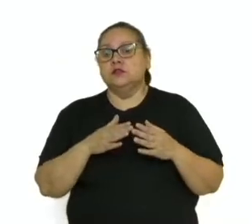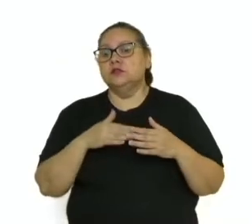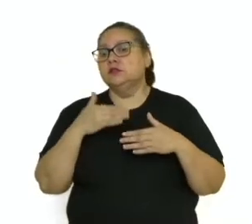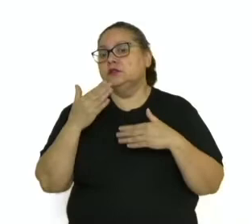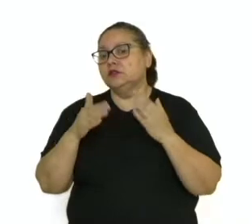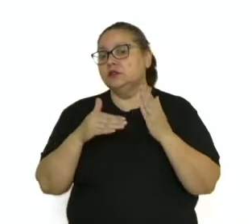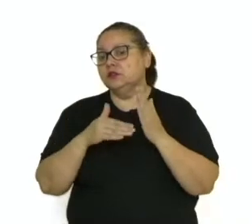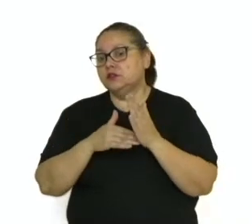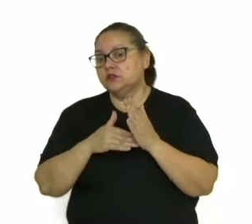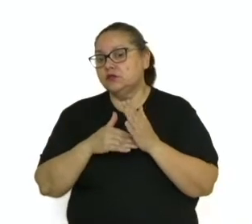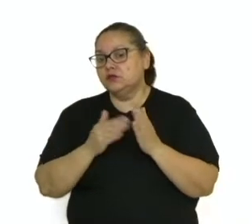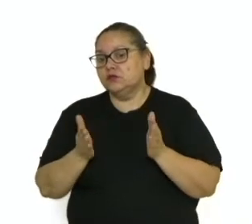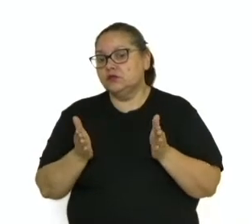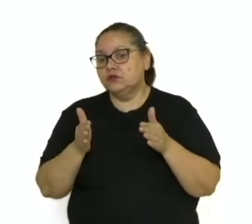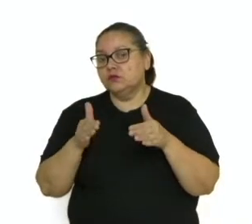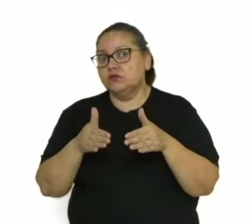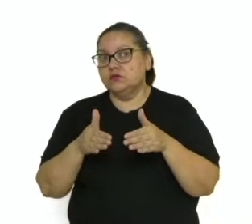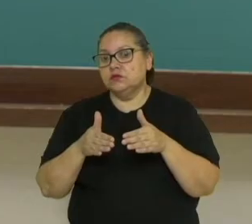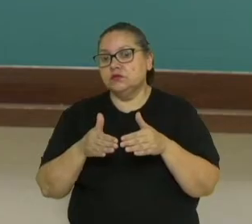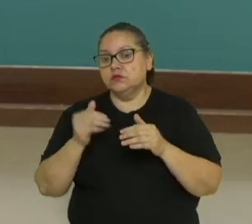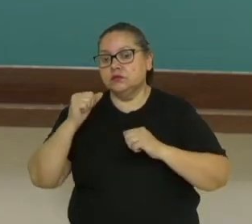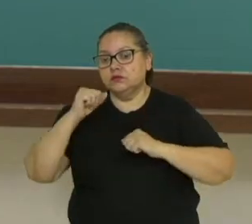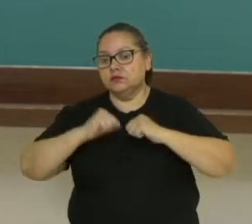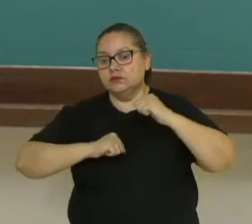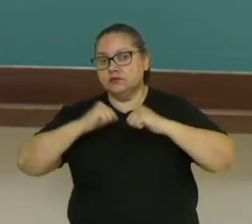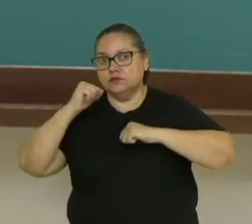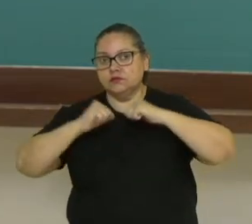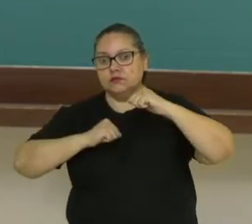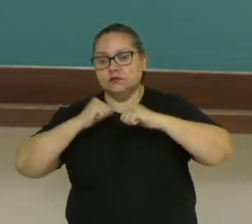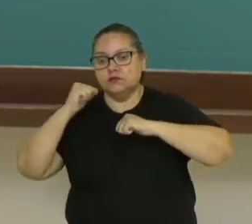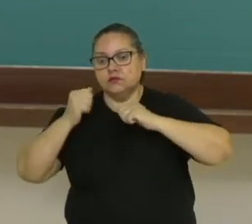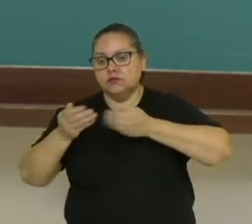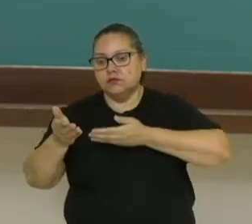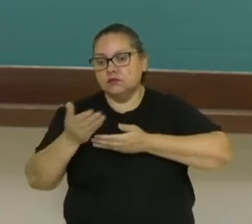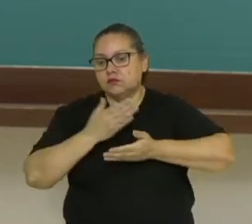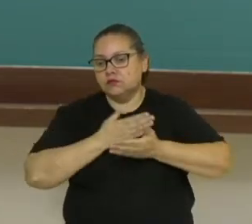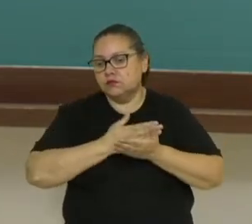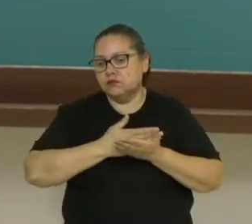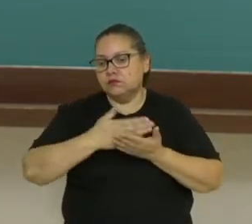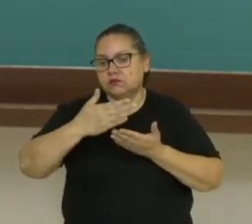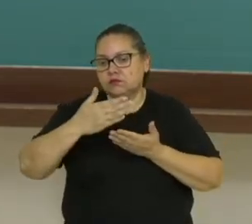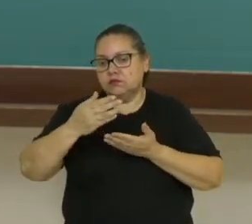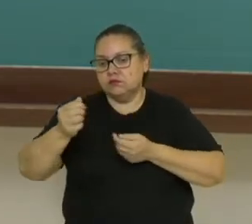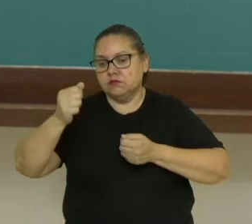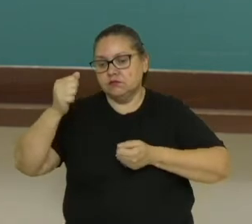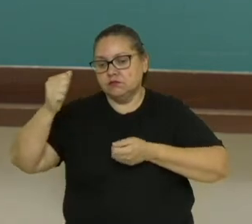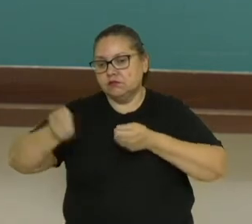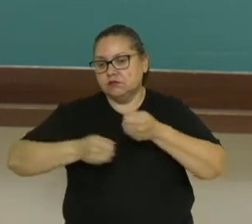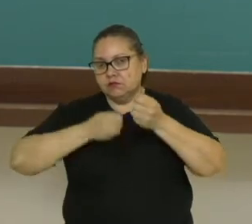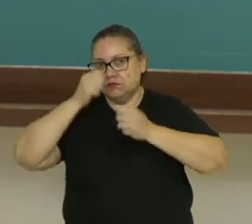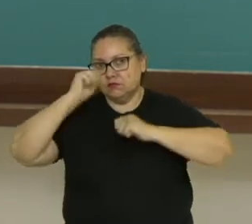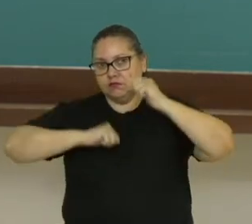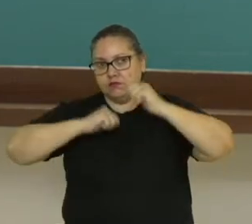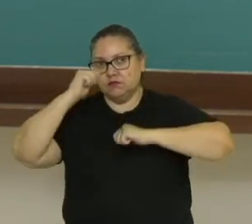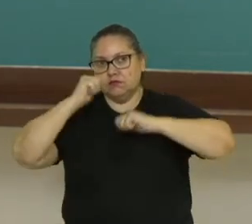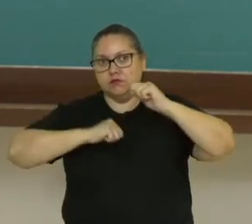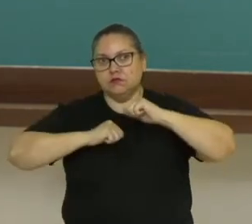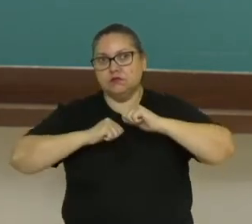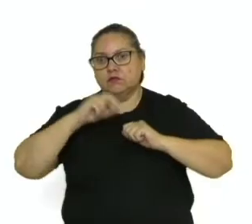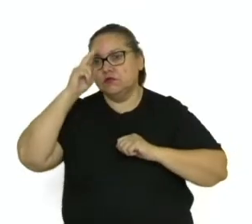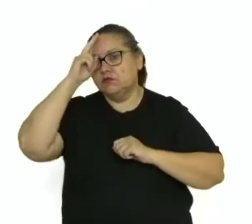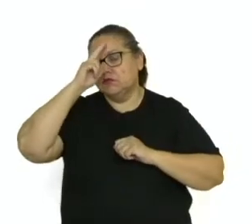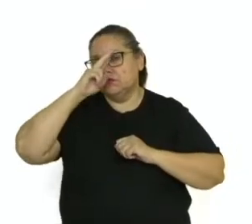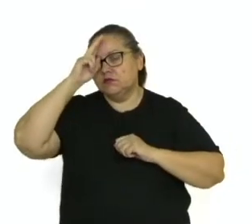Até que chegam a indústria, Começa a era industrial. Os fatores